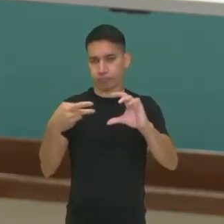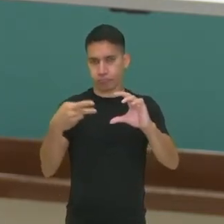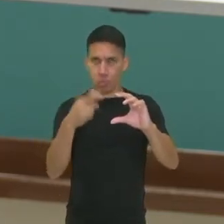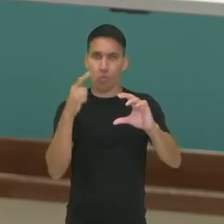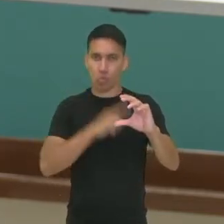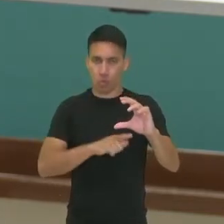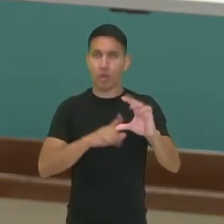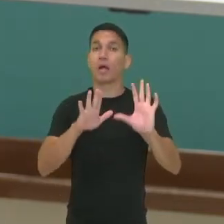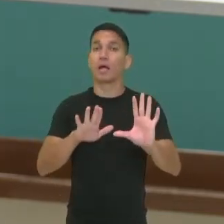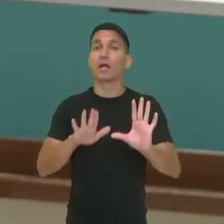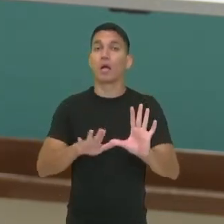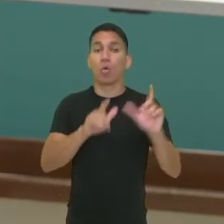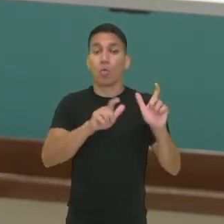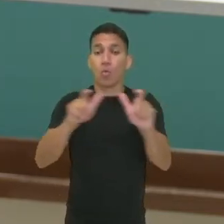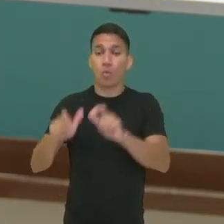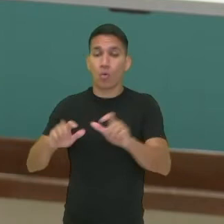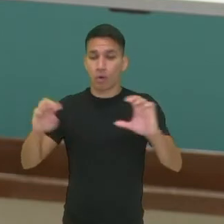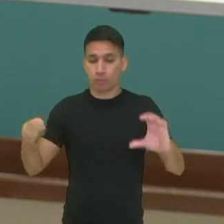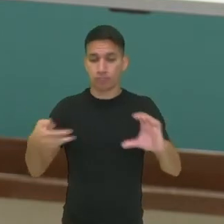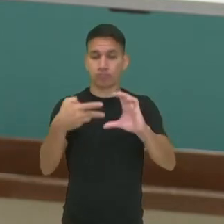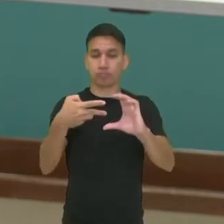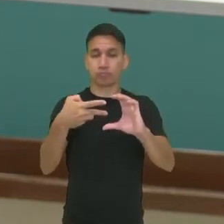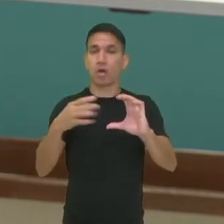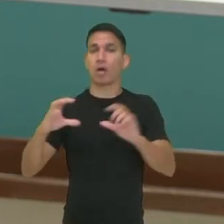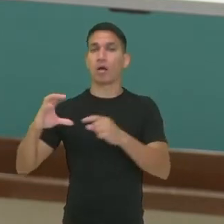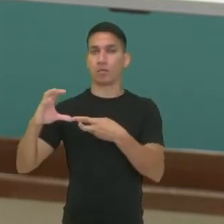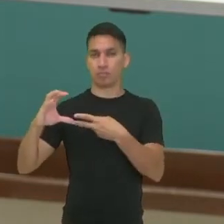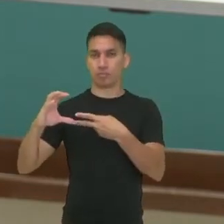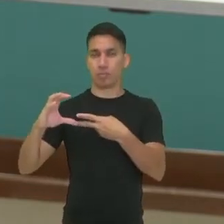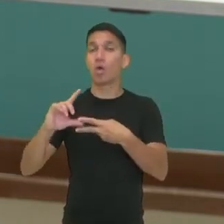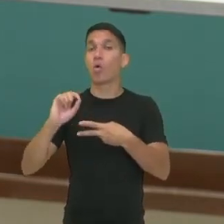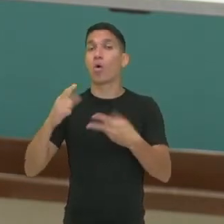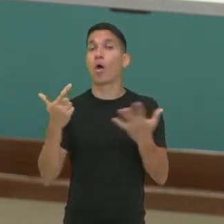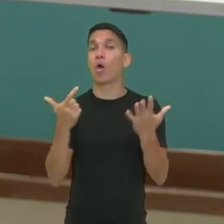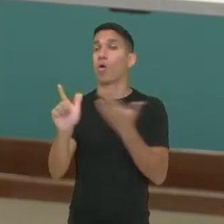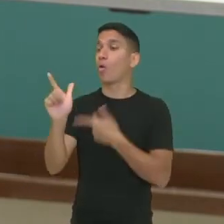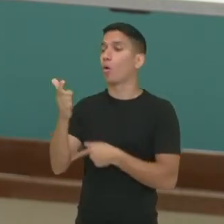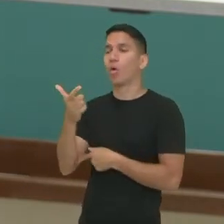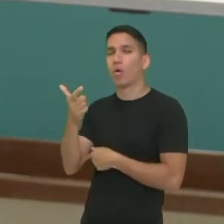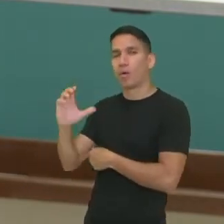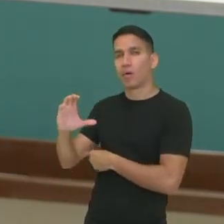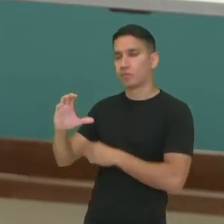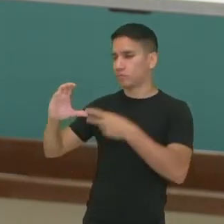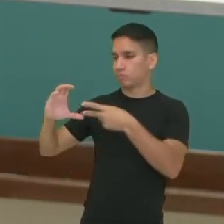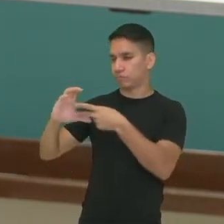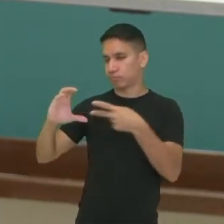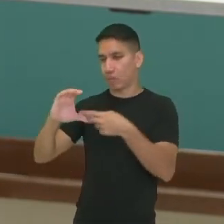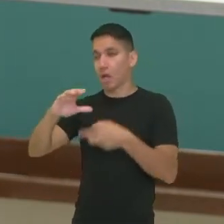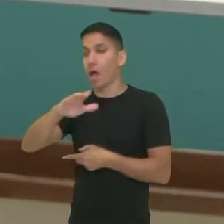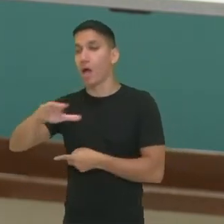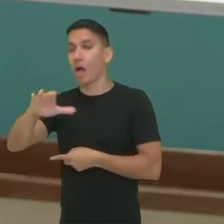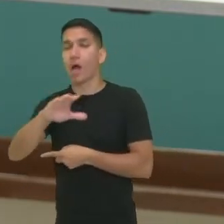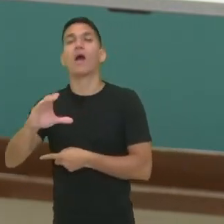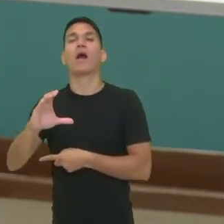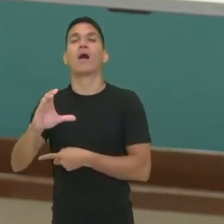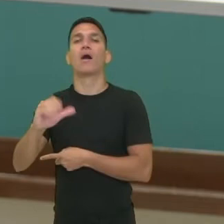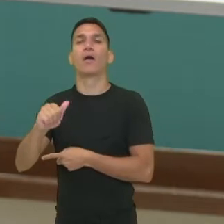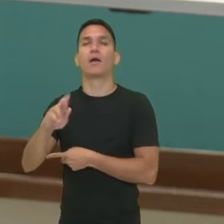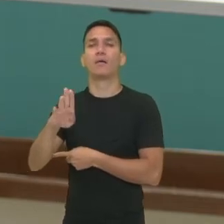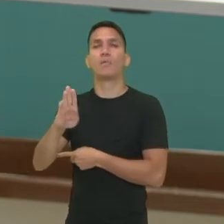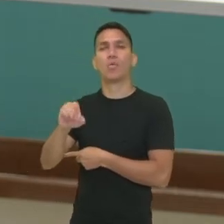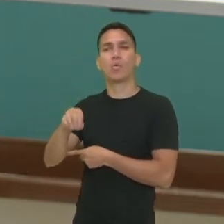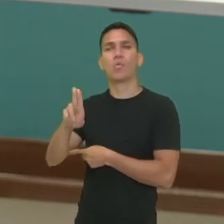a posição que os ligantes assumem em relação aos ligantes do outro átomo de carbono no espaço adquire uma